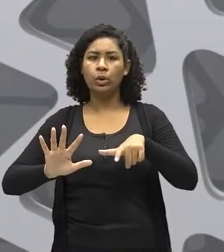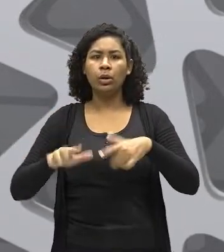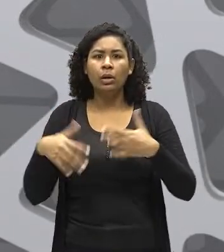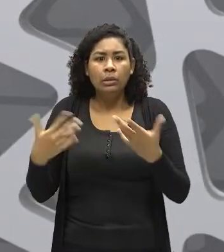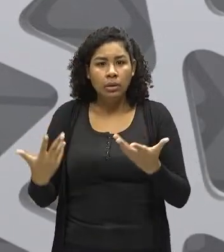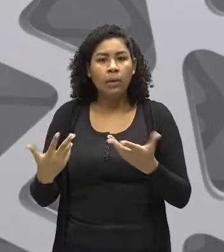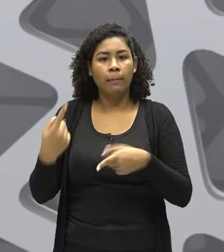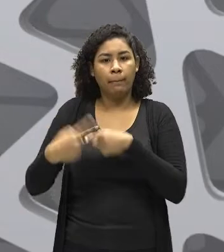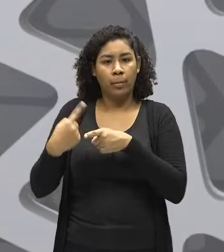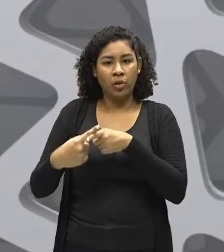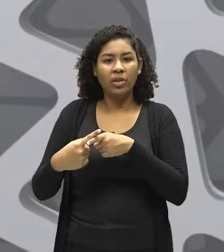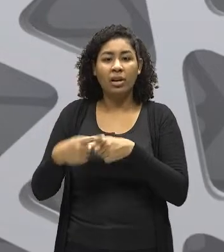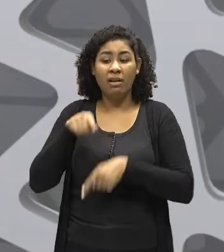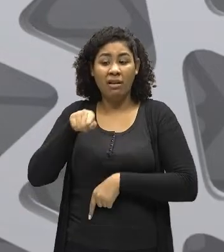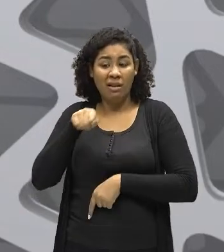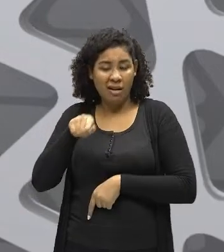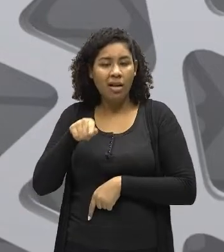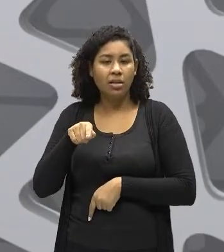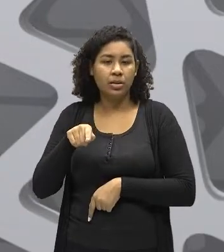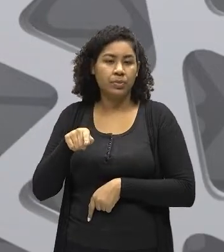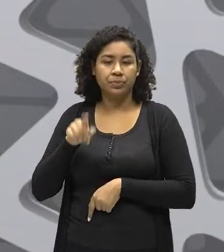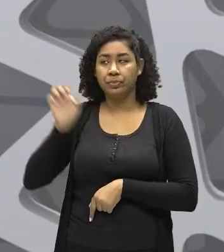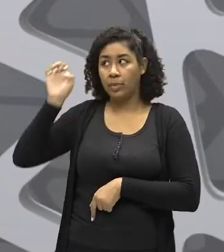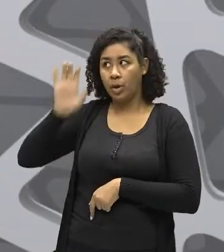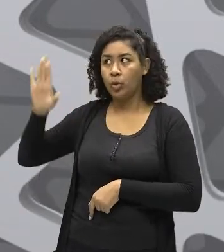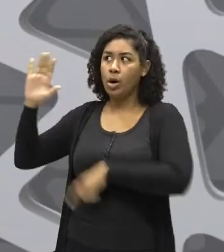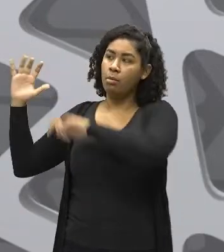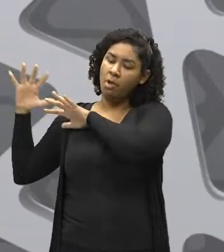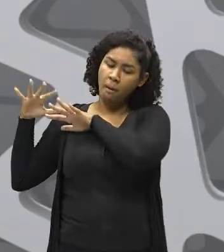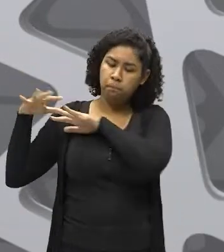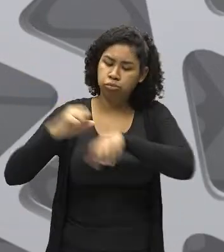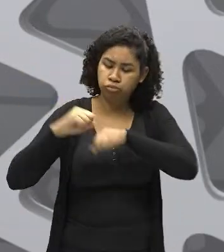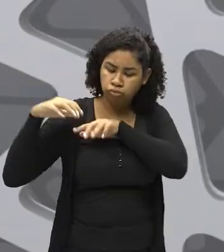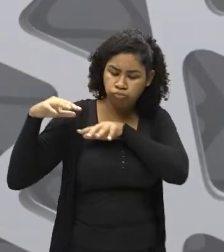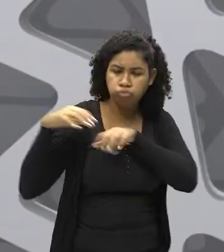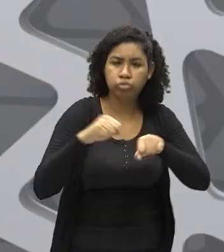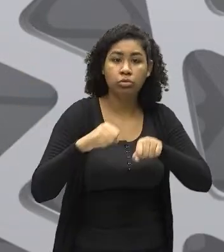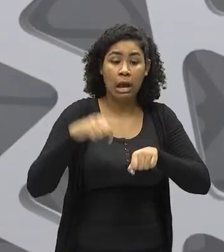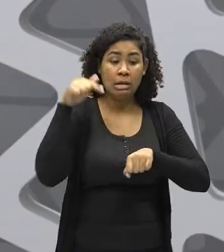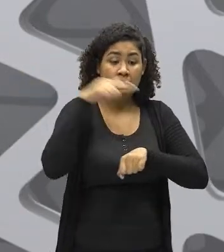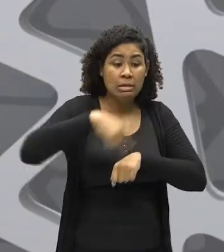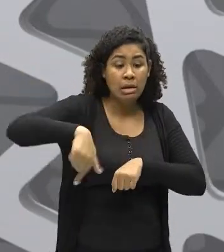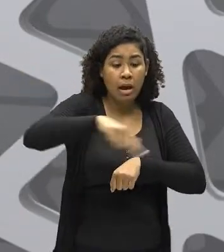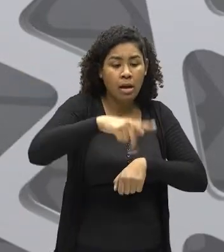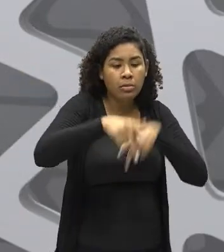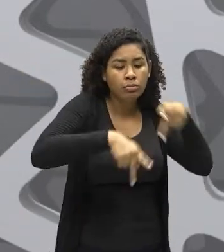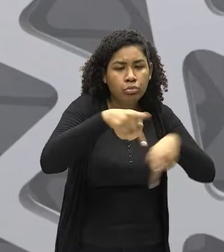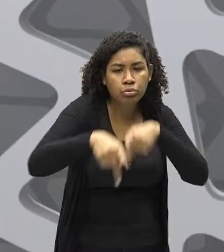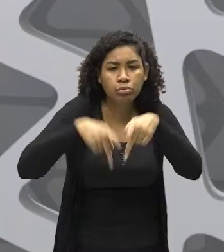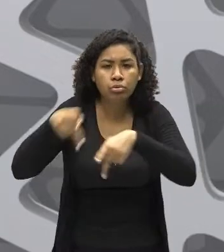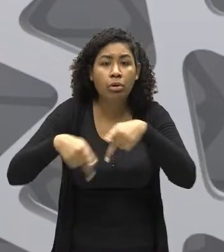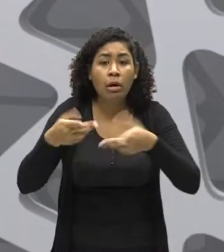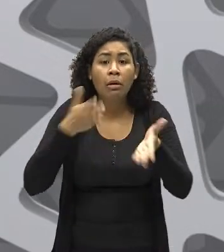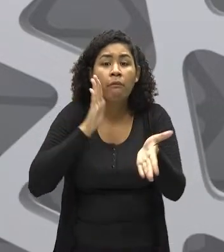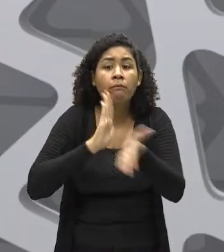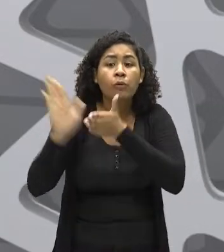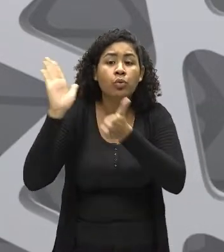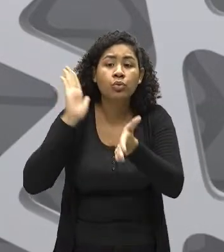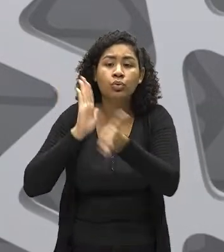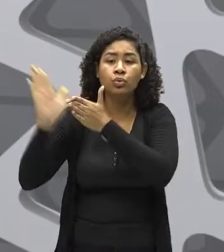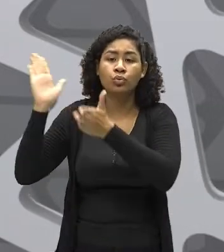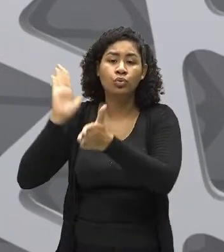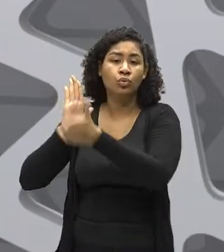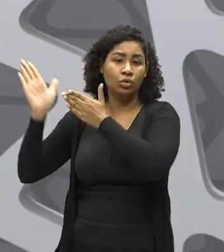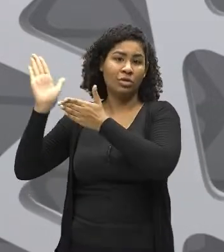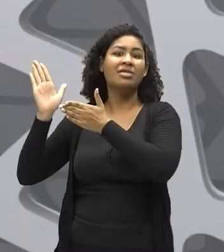começam a procurar a sua sobrevivência. Eles começam a resistir. Por quê? Não era propriamente uma fuga. Também era